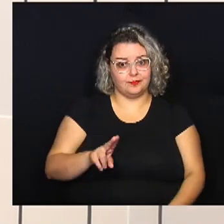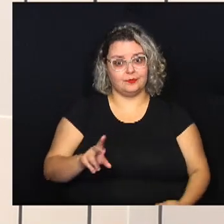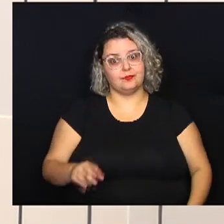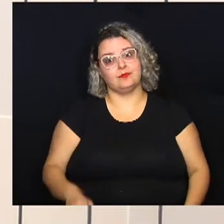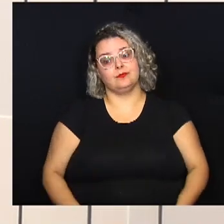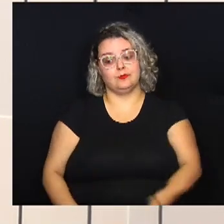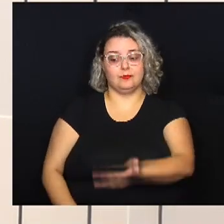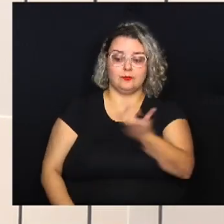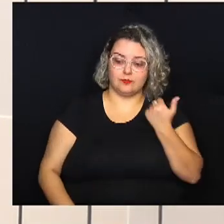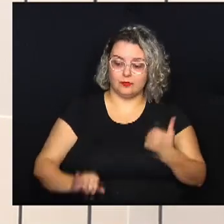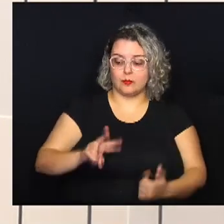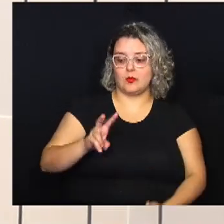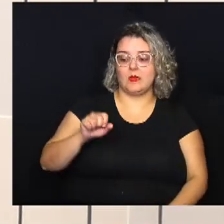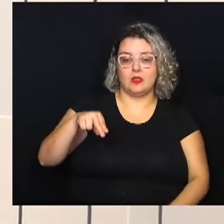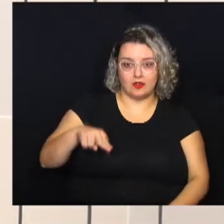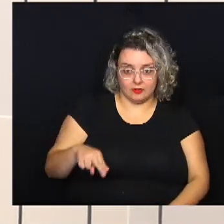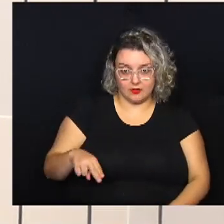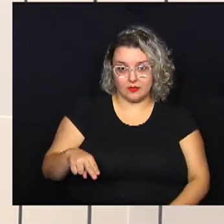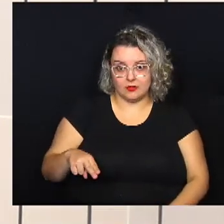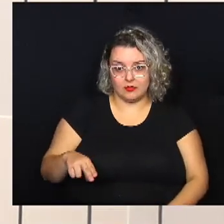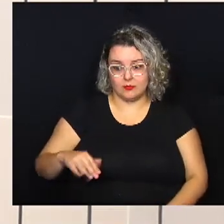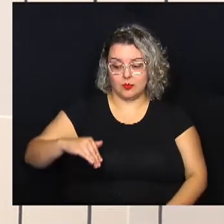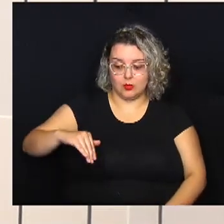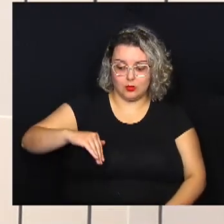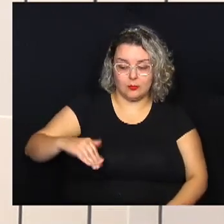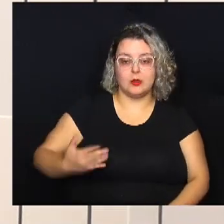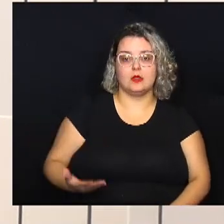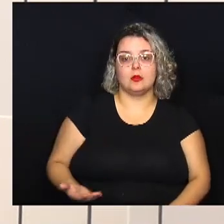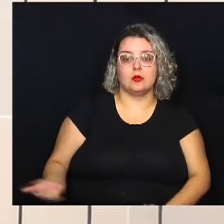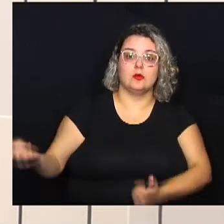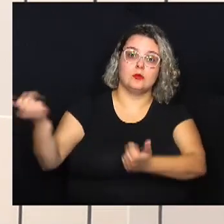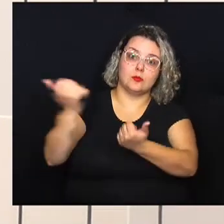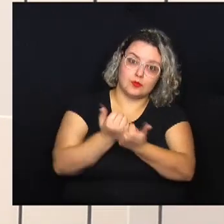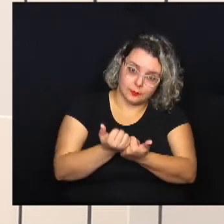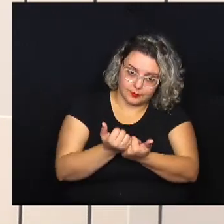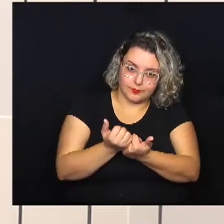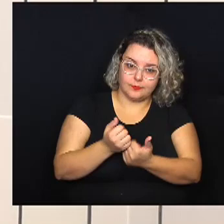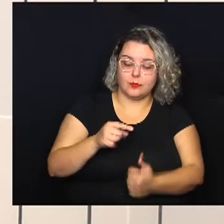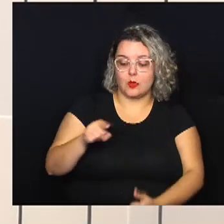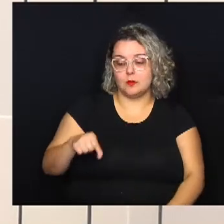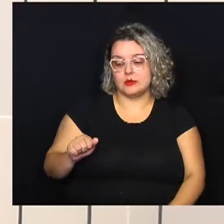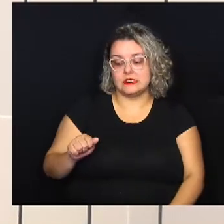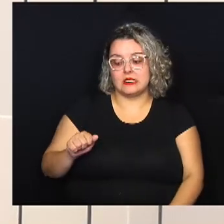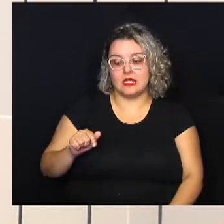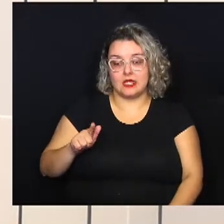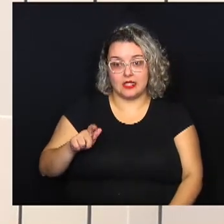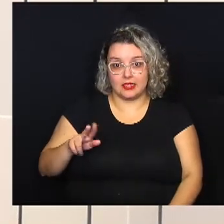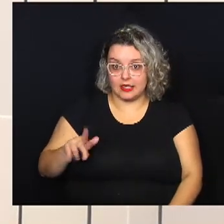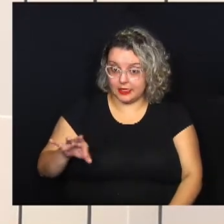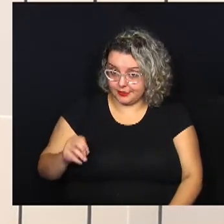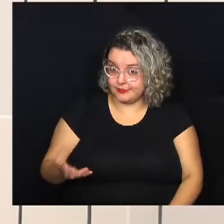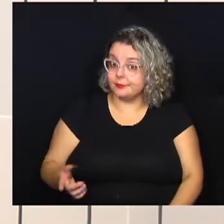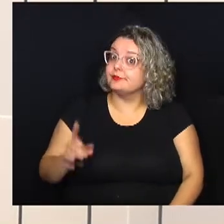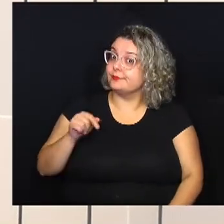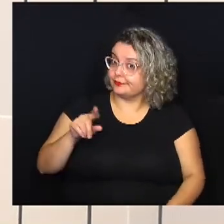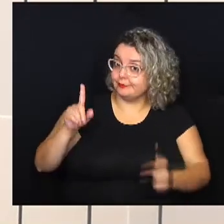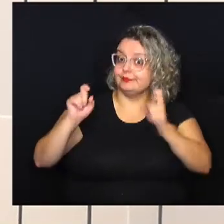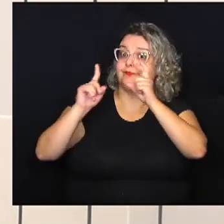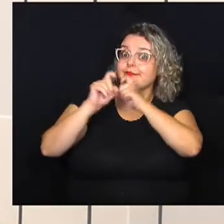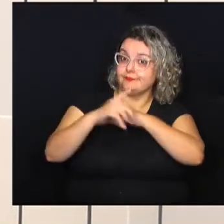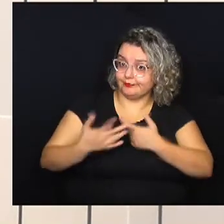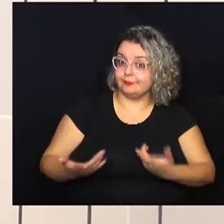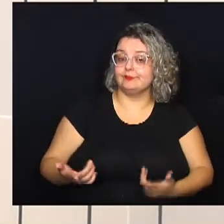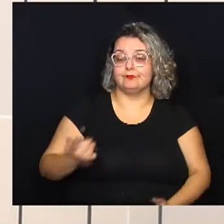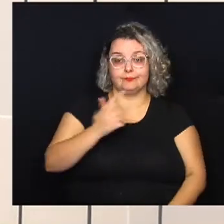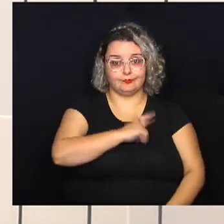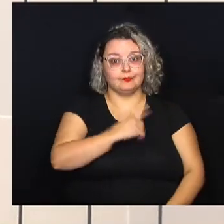tira o Ivan Alvarinho do meio-campo e coloca ele como zagueiro. Também é um duelo difícil, o Guarani